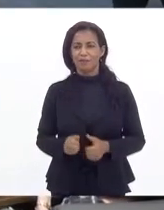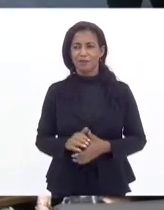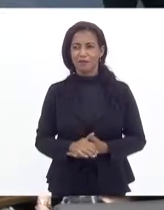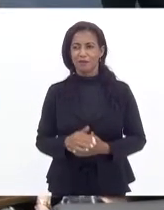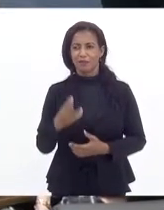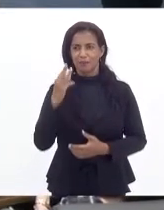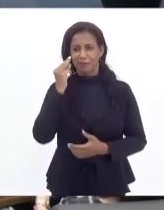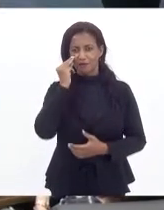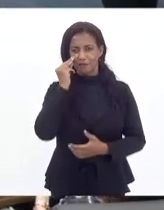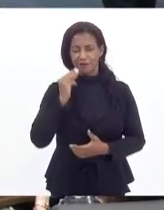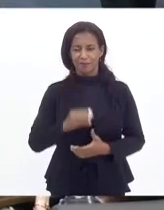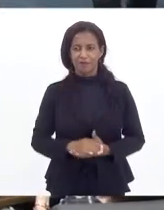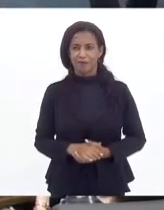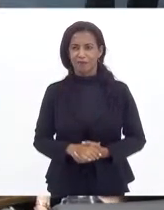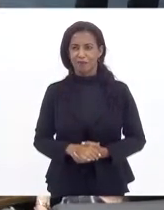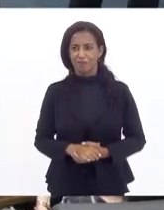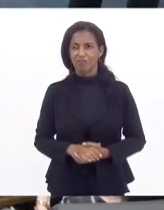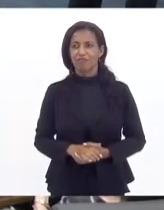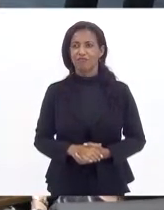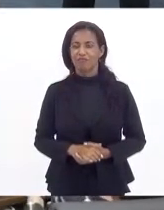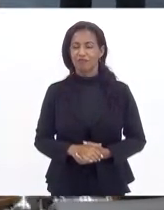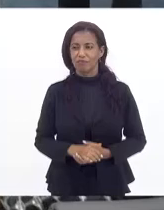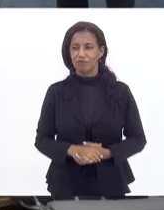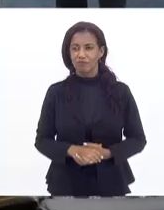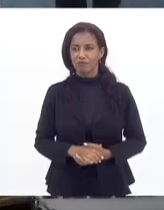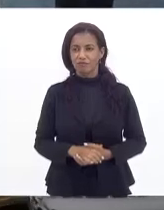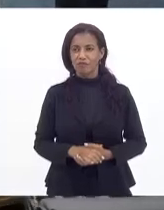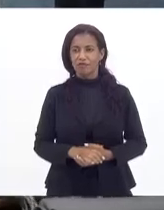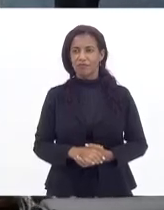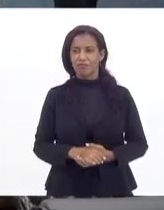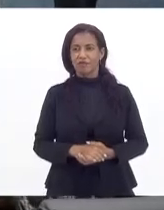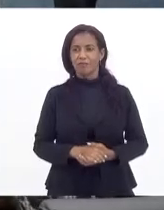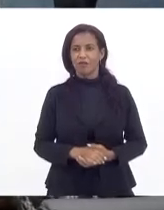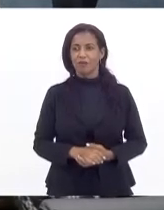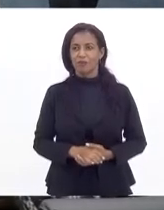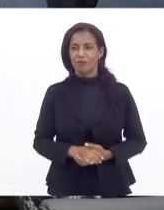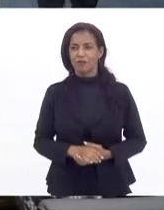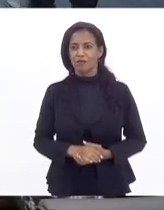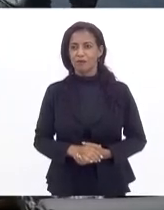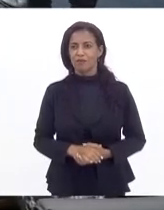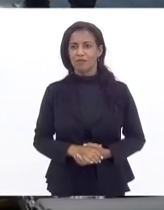Mônica, presidente. Os brutos também amam, diz o Anderson.